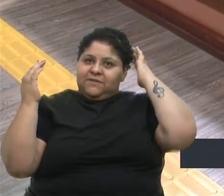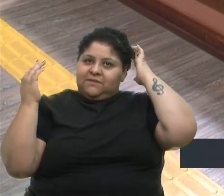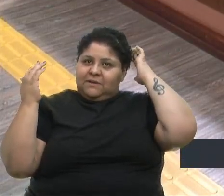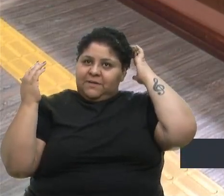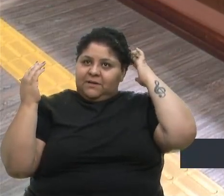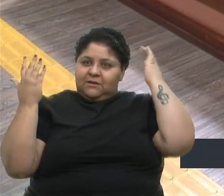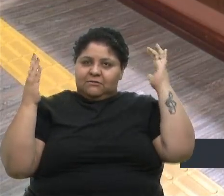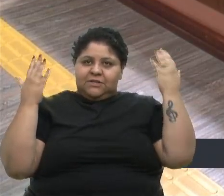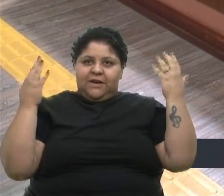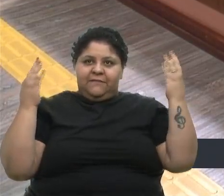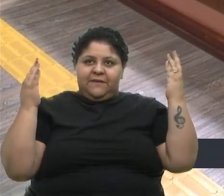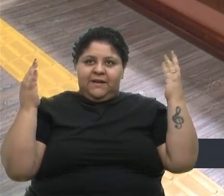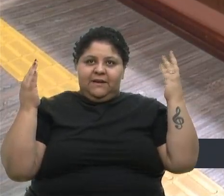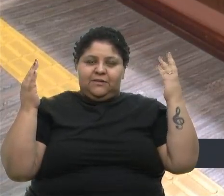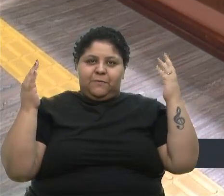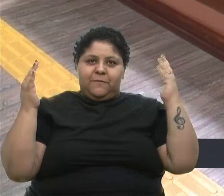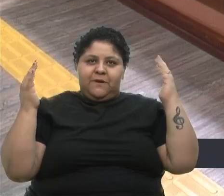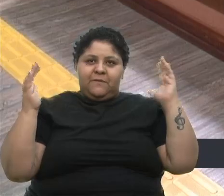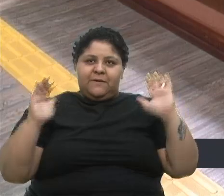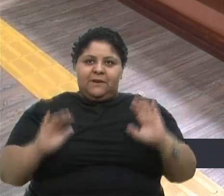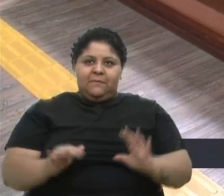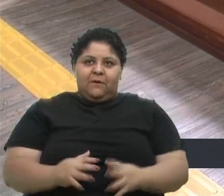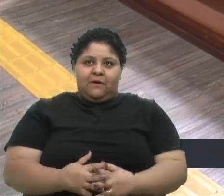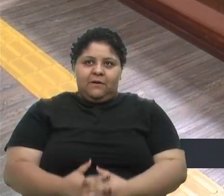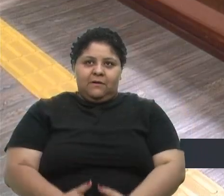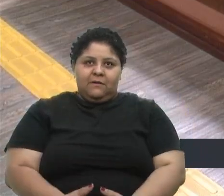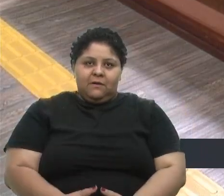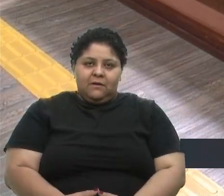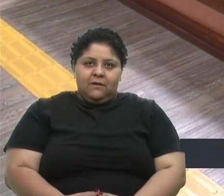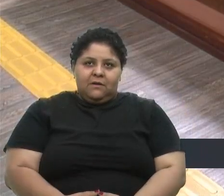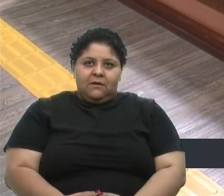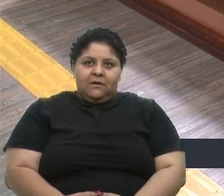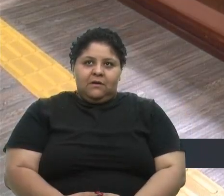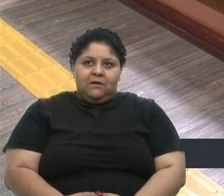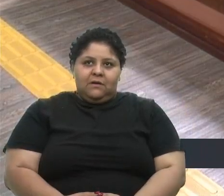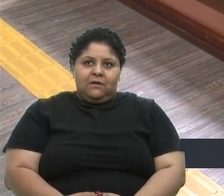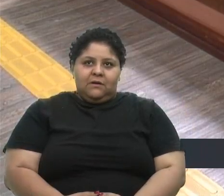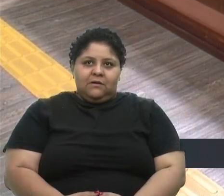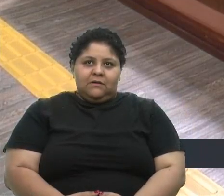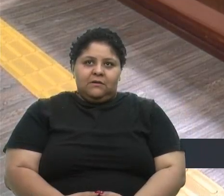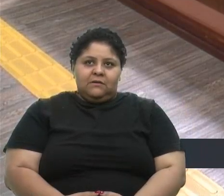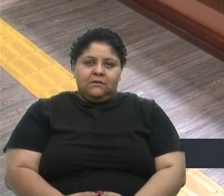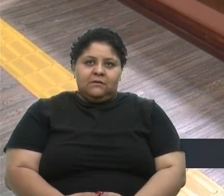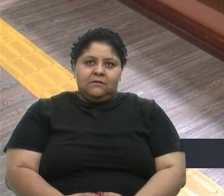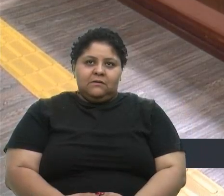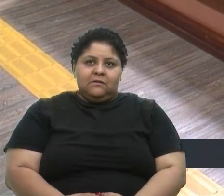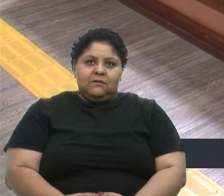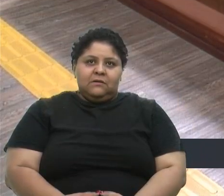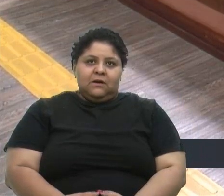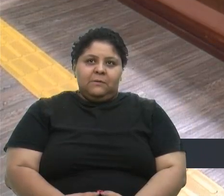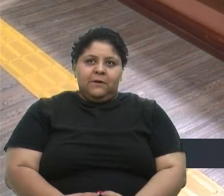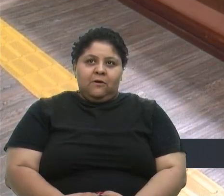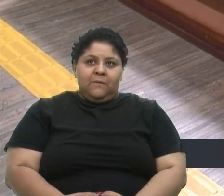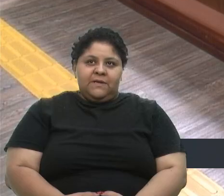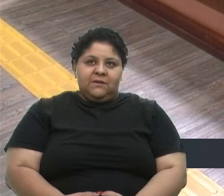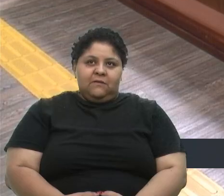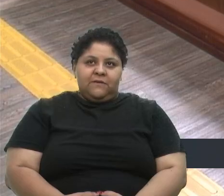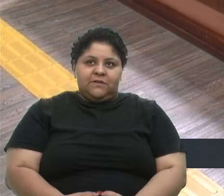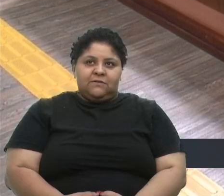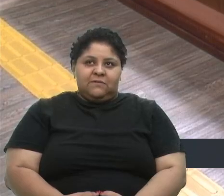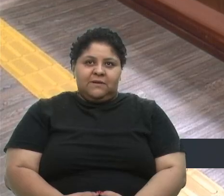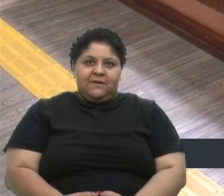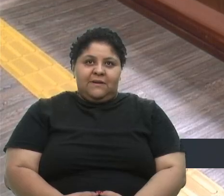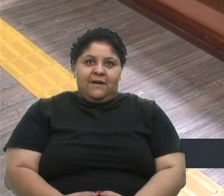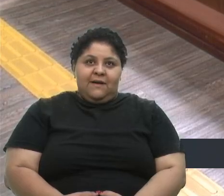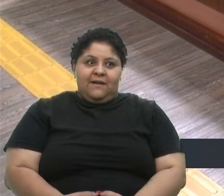O entendimento 23, aí nós olhamos uma 23, não é domingo? Não, deve ser 17 horas. Ainda bem que o Brasil é atento. Ah,